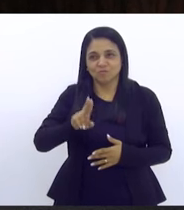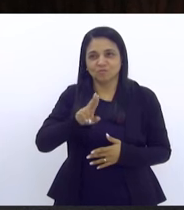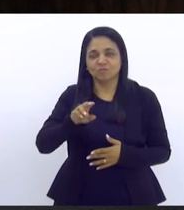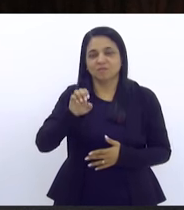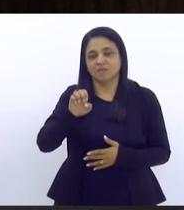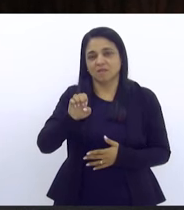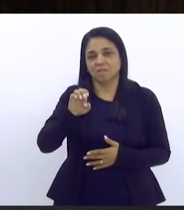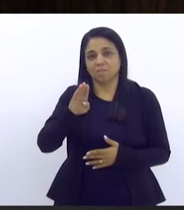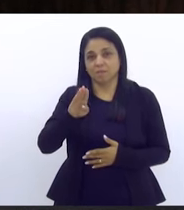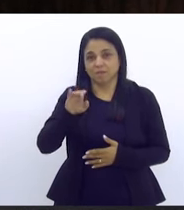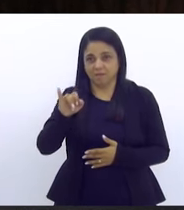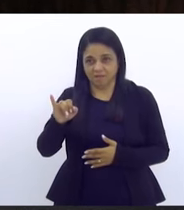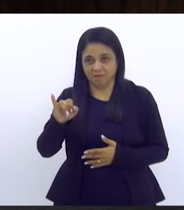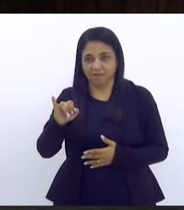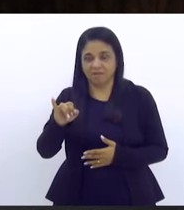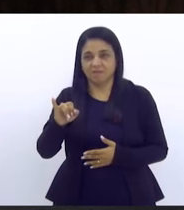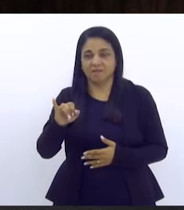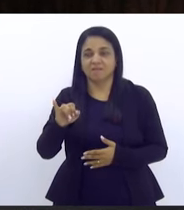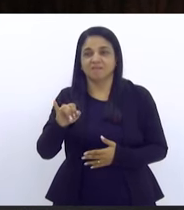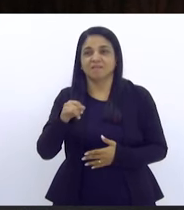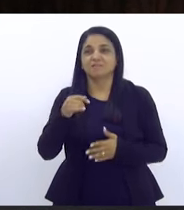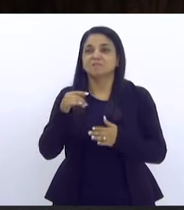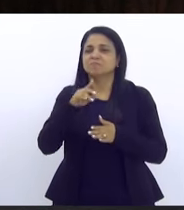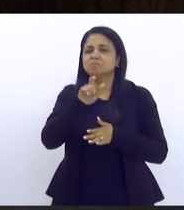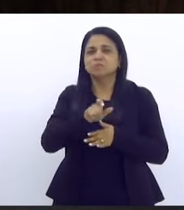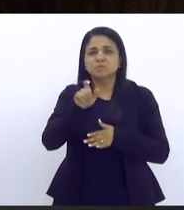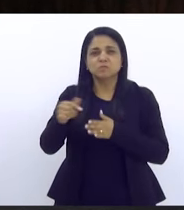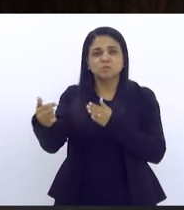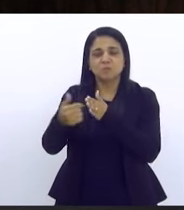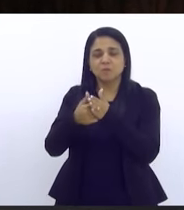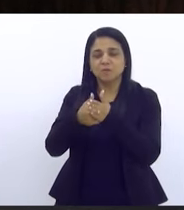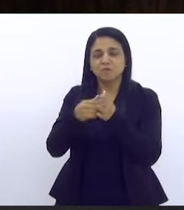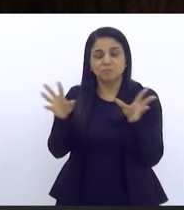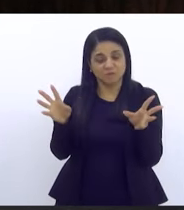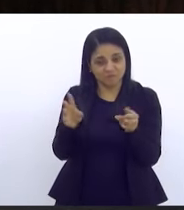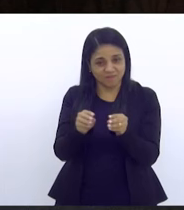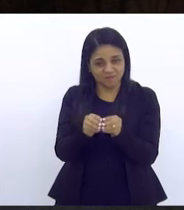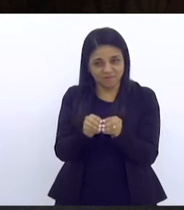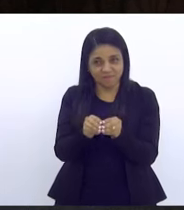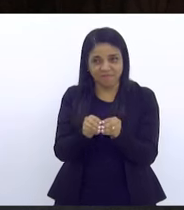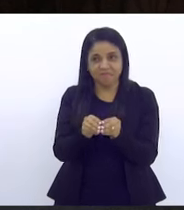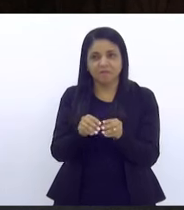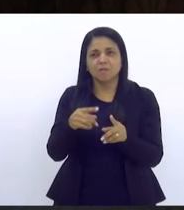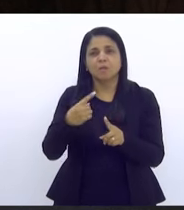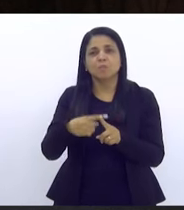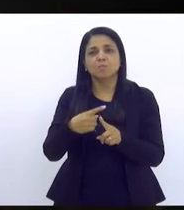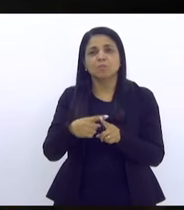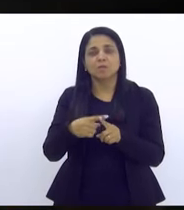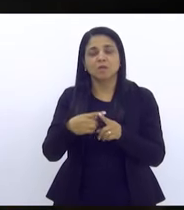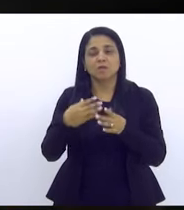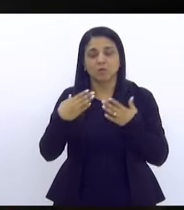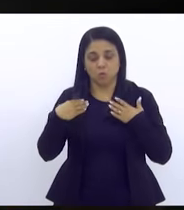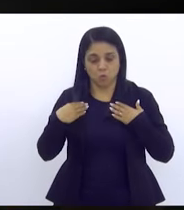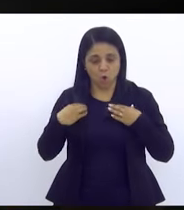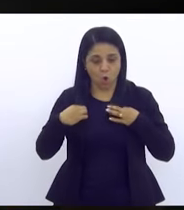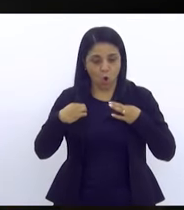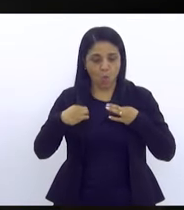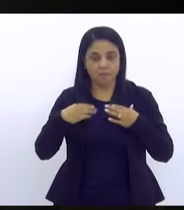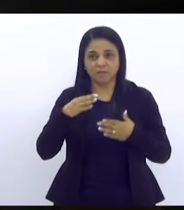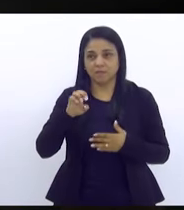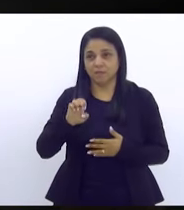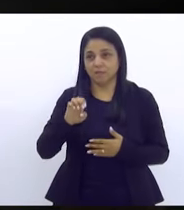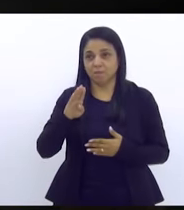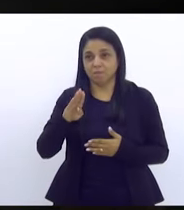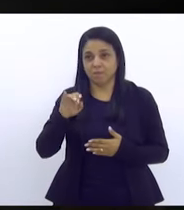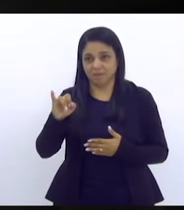EBI mesmo. E as pessoas me perguntam, para a gente finalizar, por que eu ando vestida de EBI? Porque eu